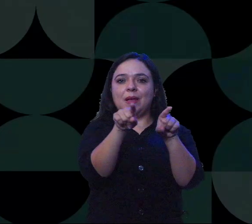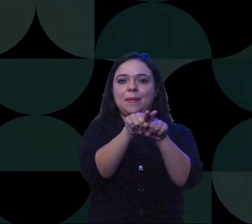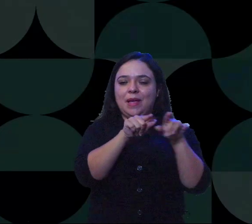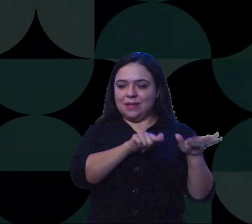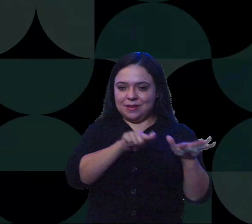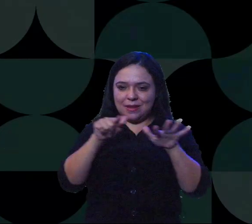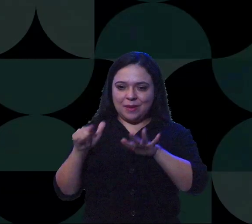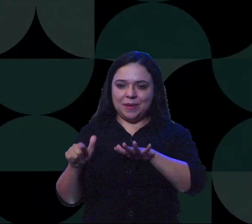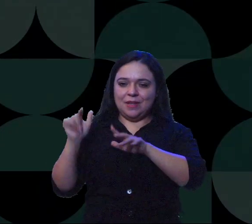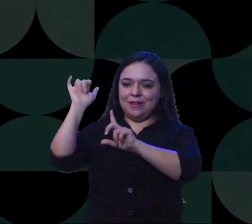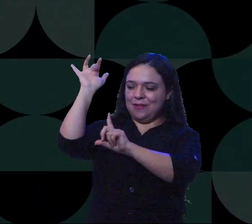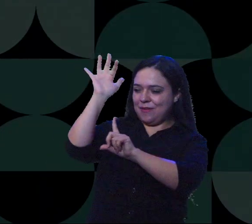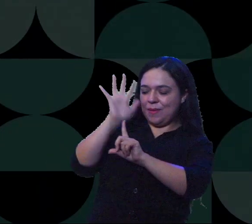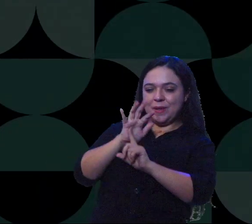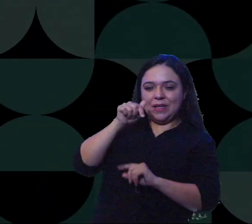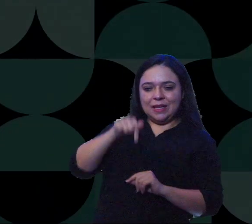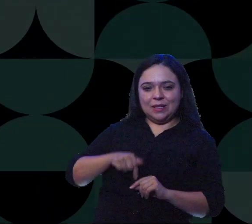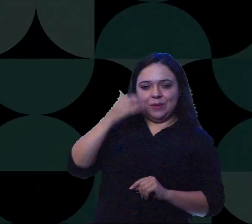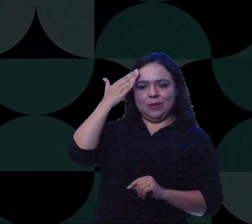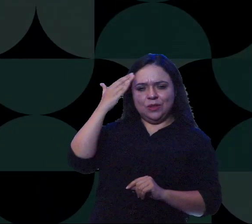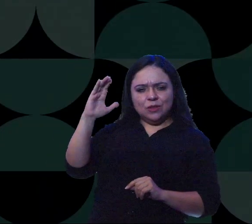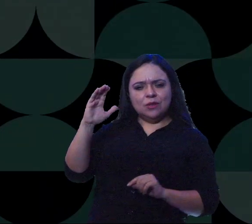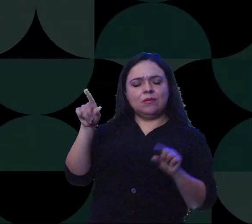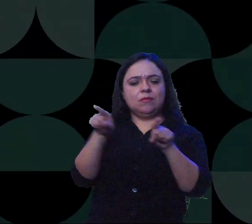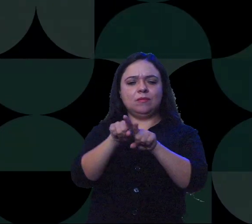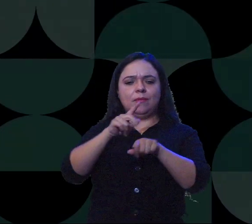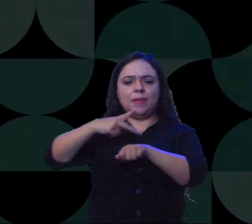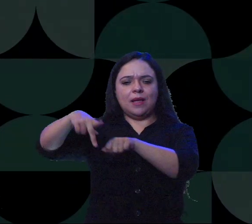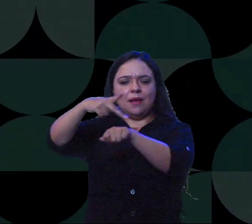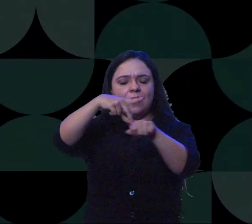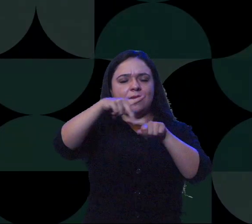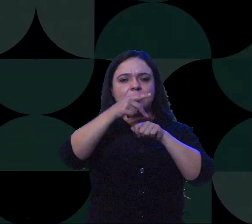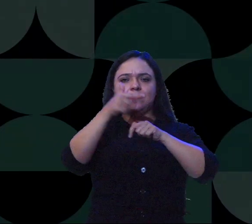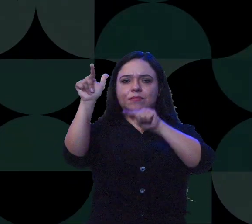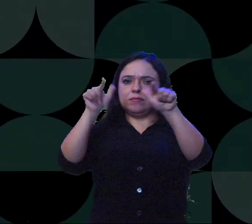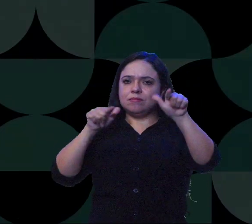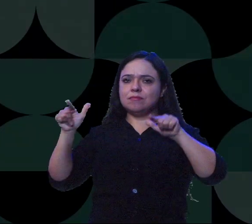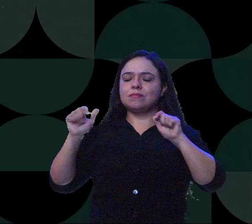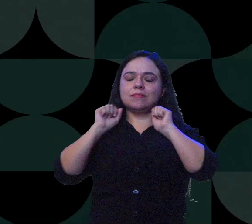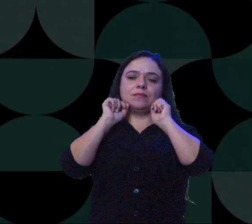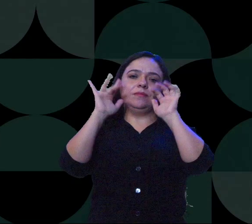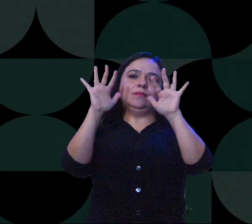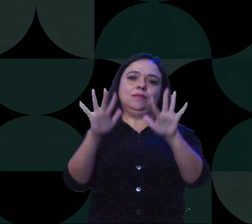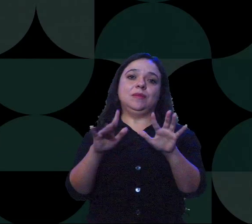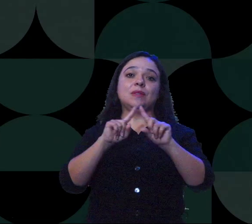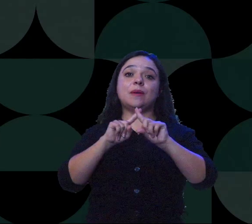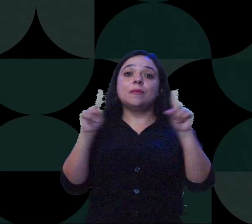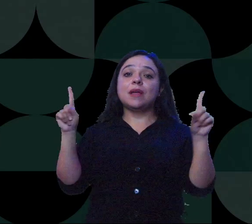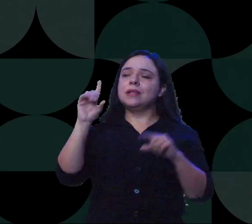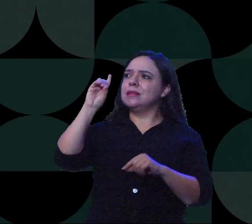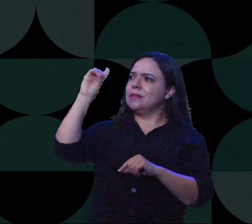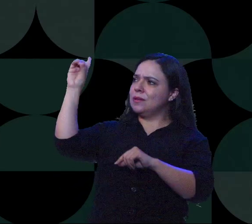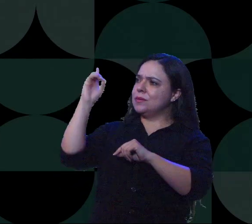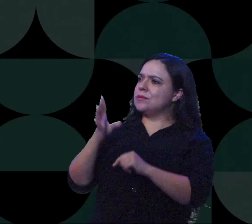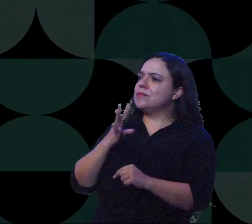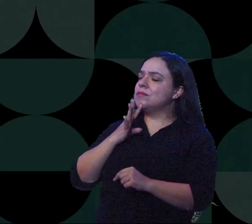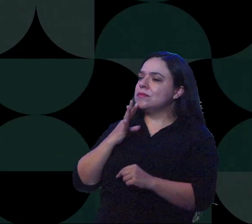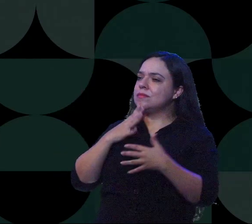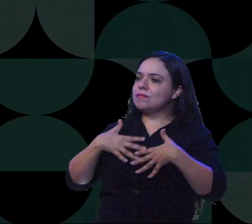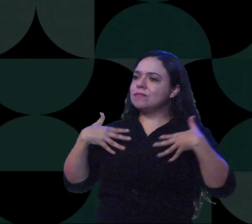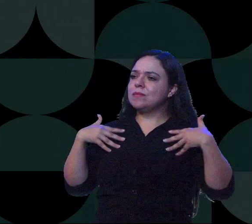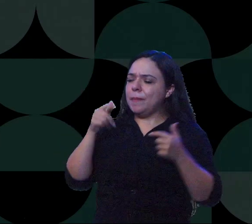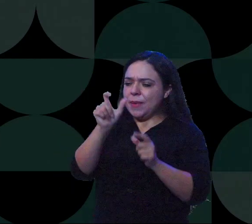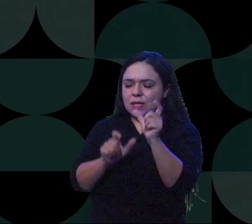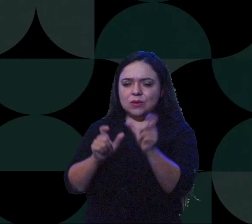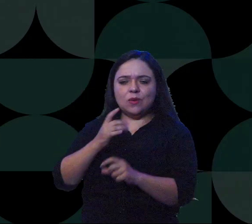Curitiba, né? E vários países e cidades aqui do nosso Brasil, que é uma bênção, esse movimento de unidade. Mas Deus tem dado o privilégio de conhecer pessoas que eu